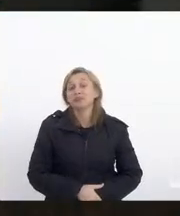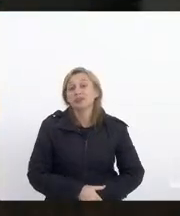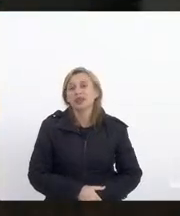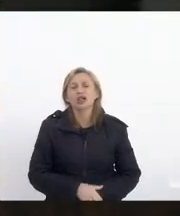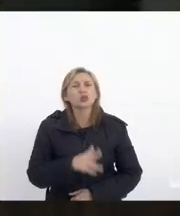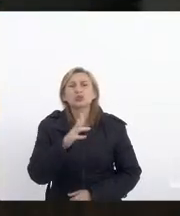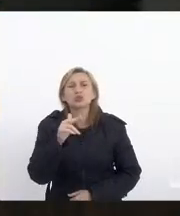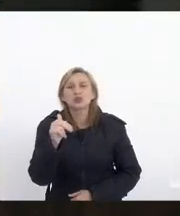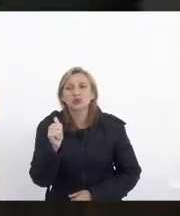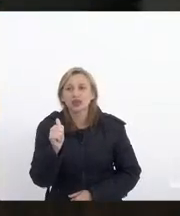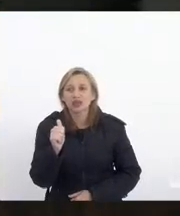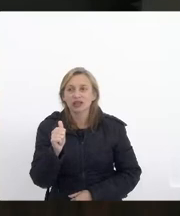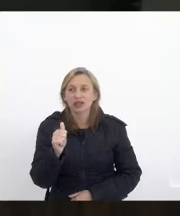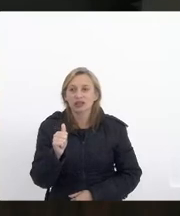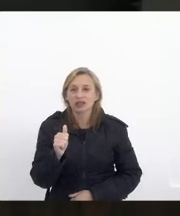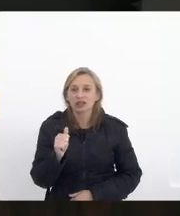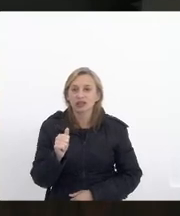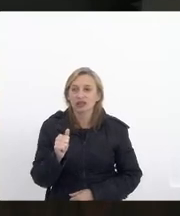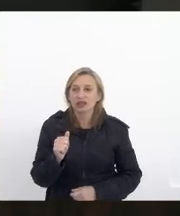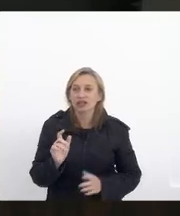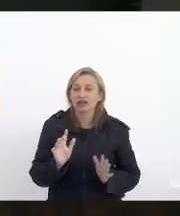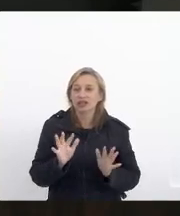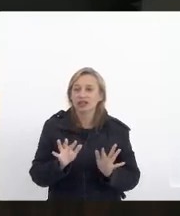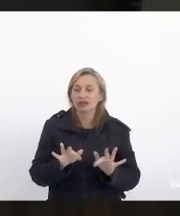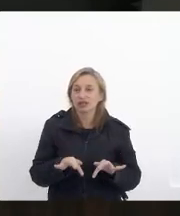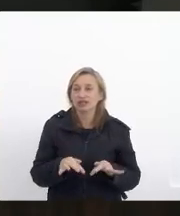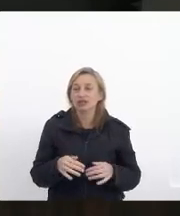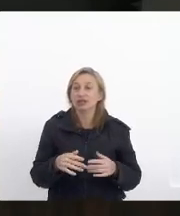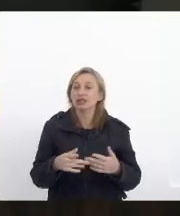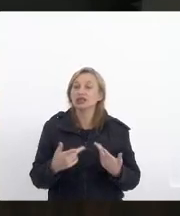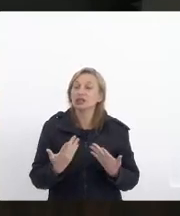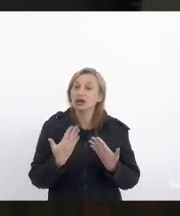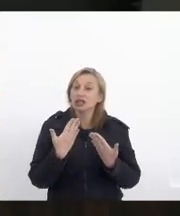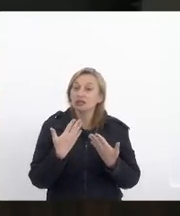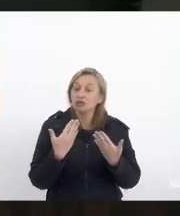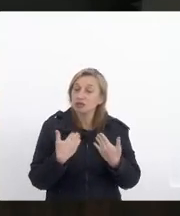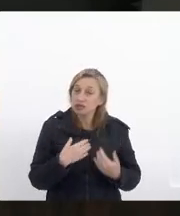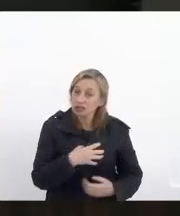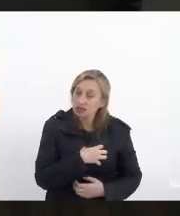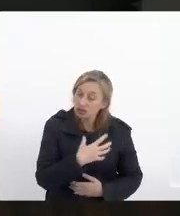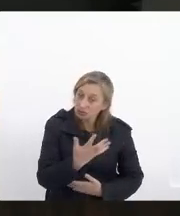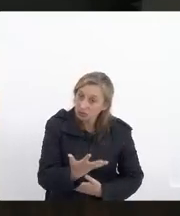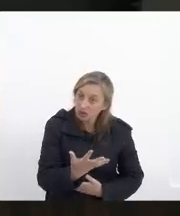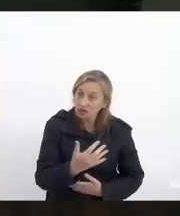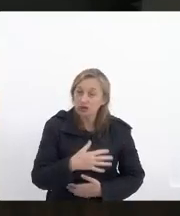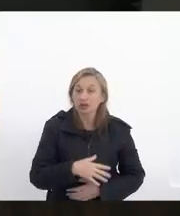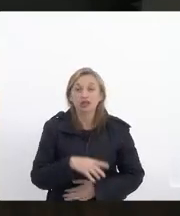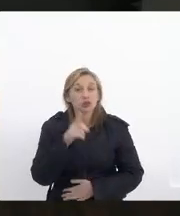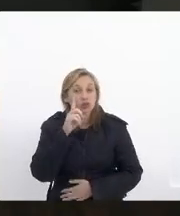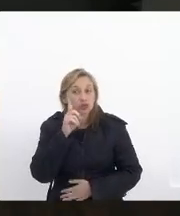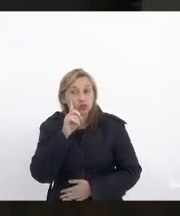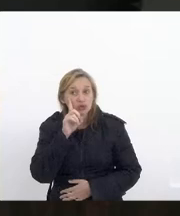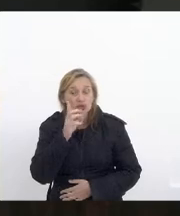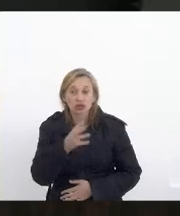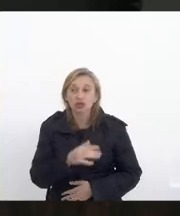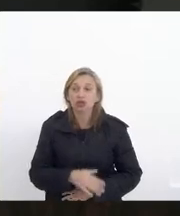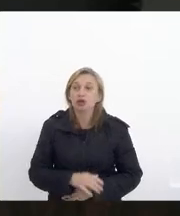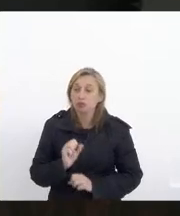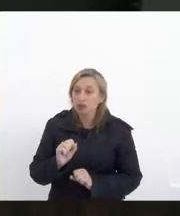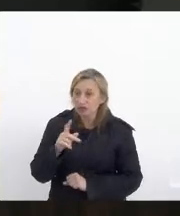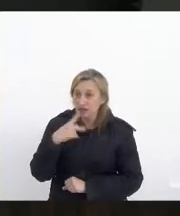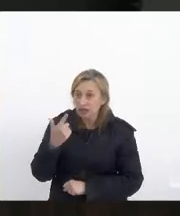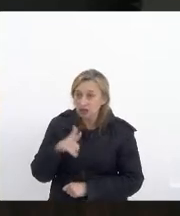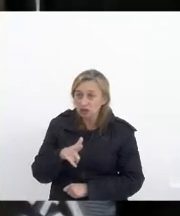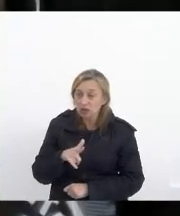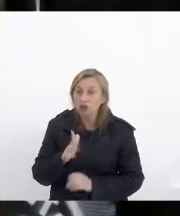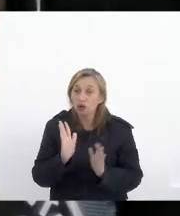nunca é tarde para dizer meus sentimentos. Há 28 Obrigada. Anos, a senhora teve uma perda e, portanto, ela é cotidiana. Posso então, só fica falar aqui. Mais uma coisa? Pode.